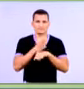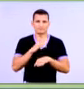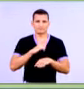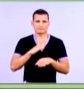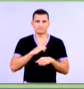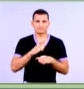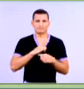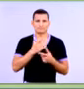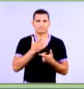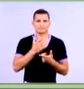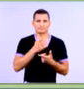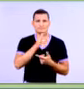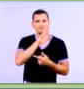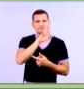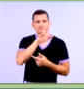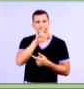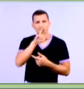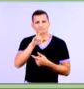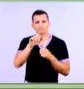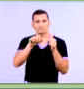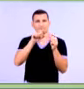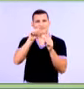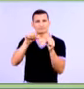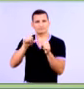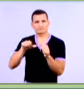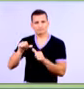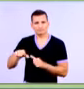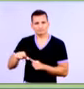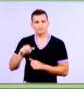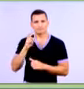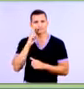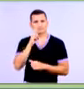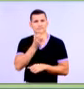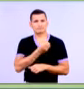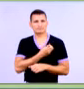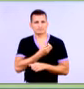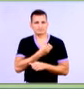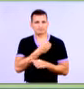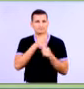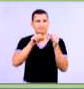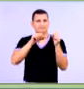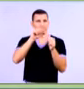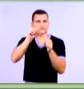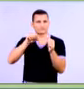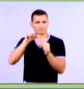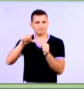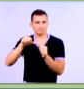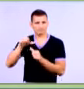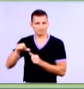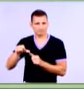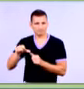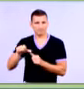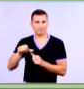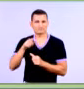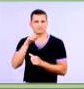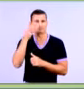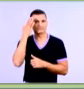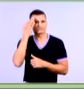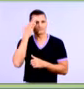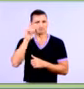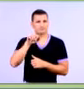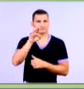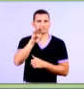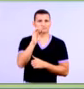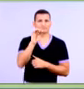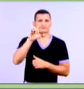aquele monte de troca, né? E você vê que os elementos são trocados de forma consecutiva, você sabe que é a